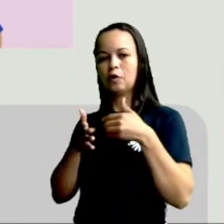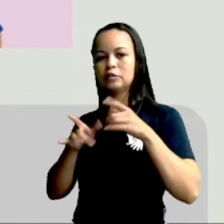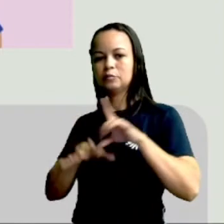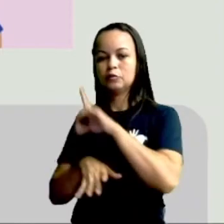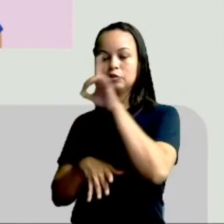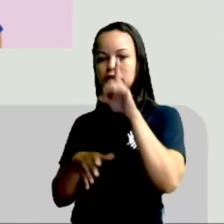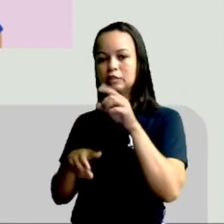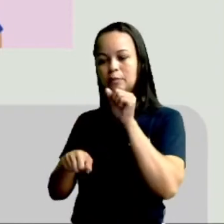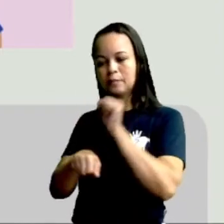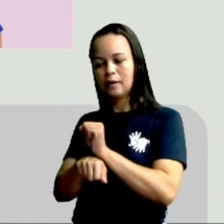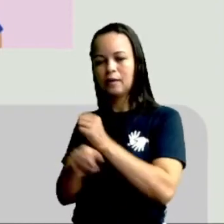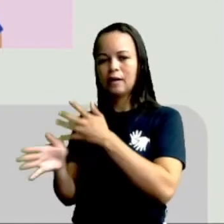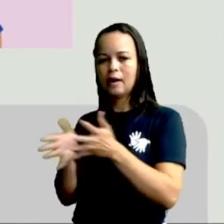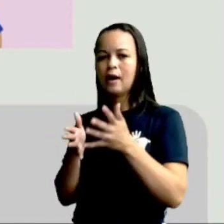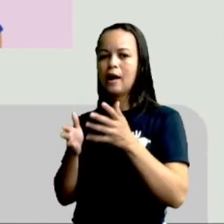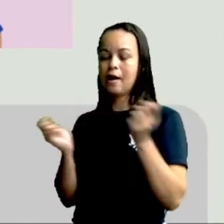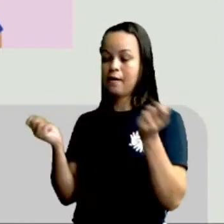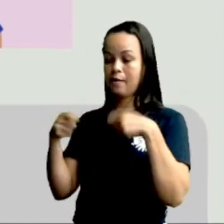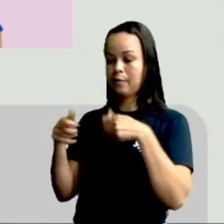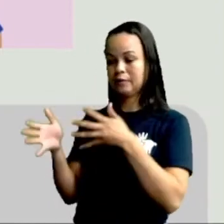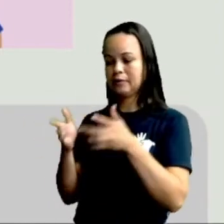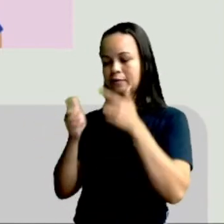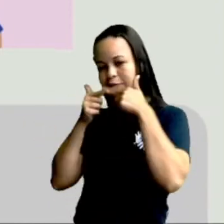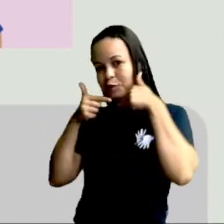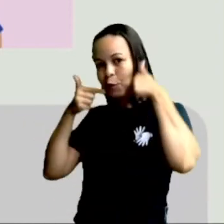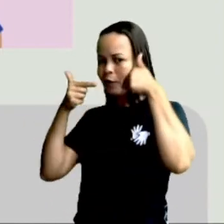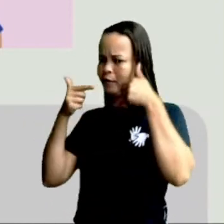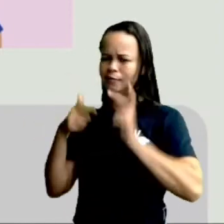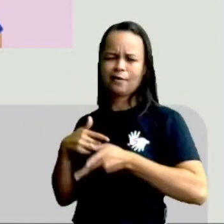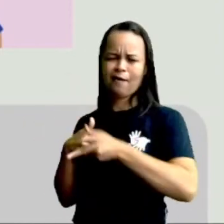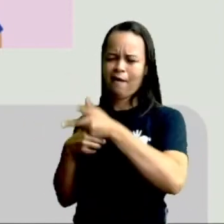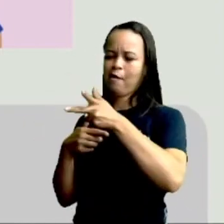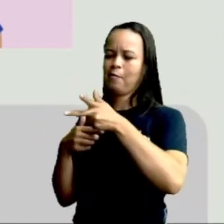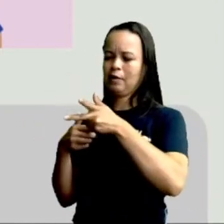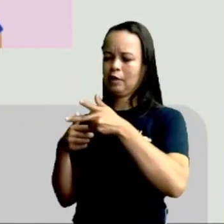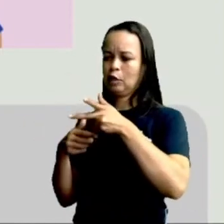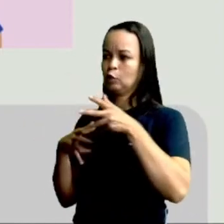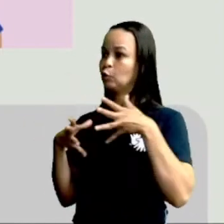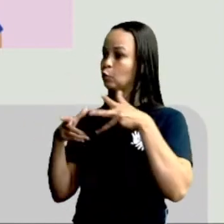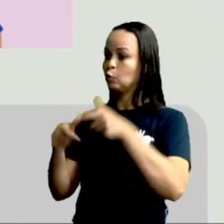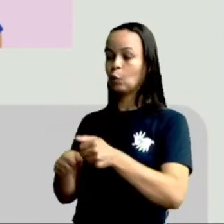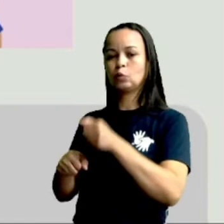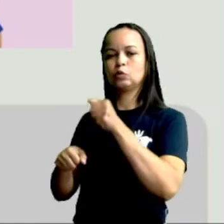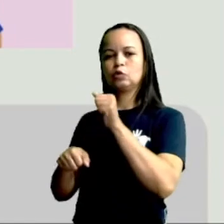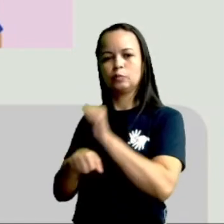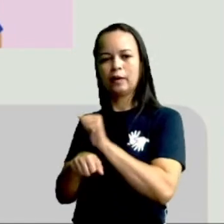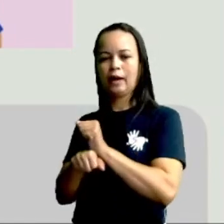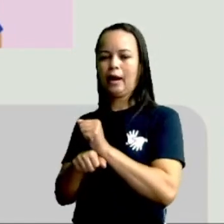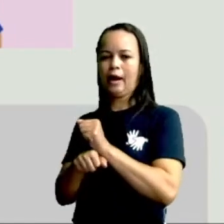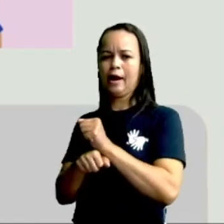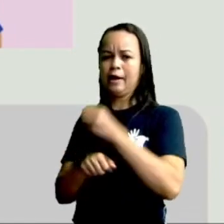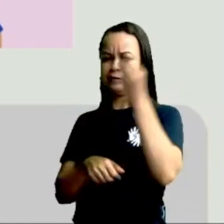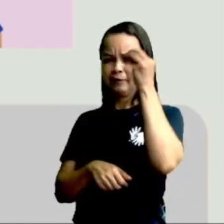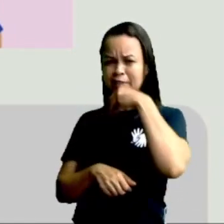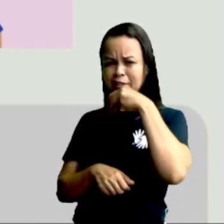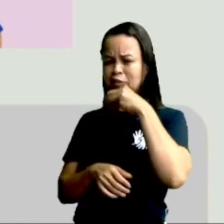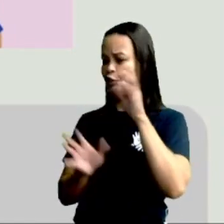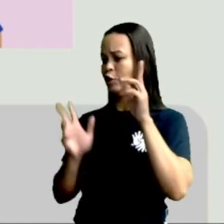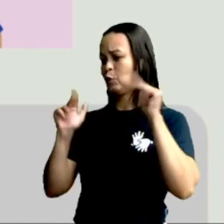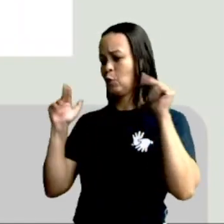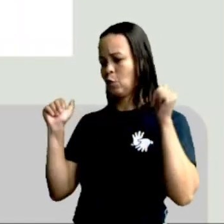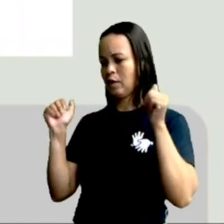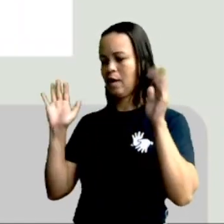saber parar, menos a capacidade de sorrir. Tudo pode esperar, só não vale desistir. Até breve,